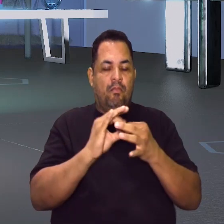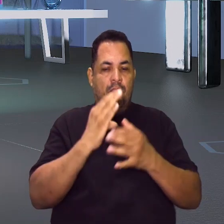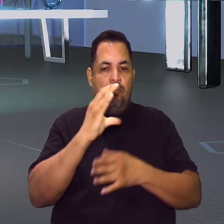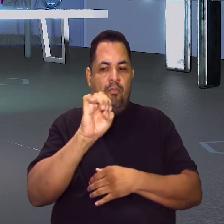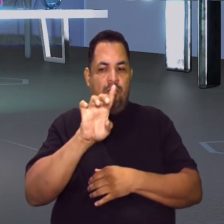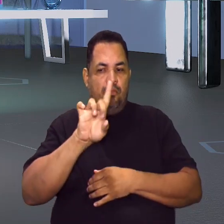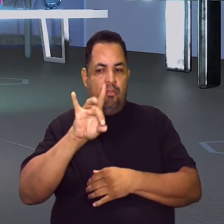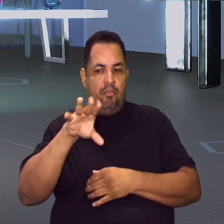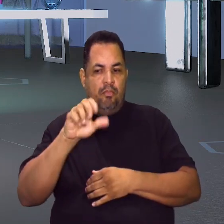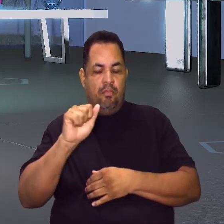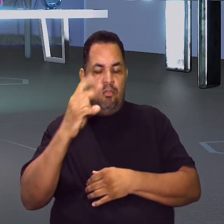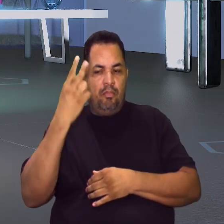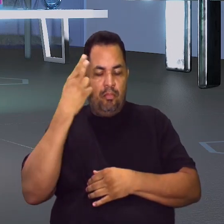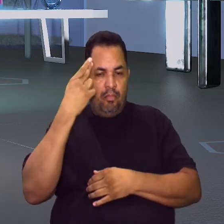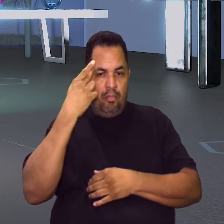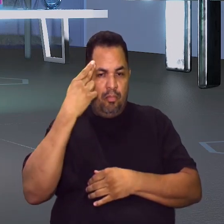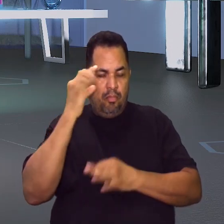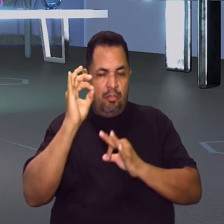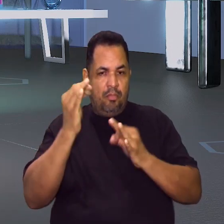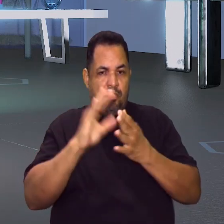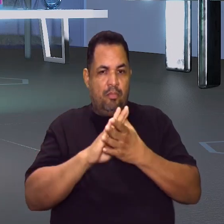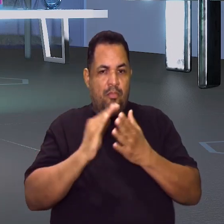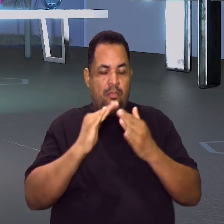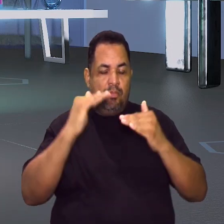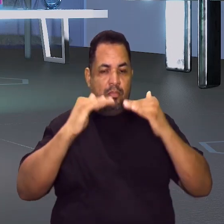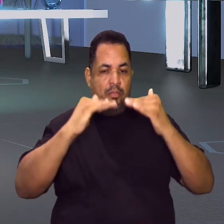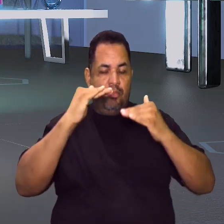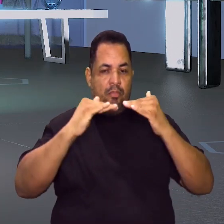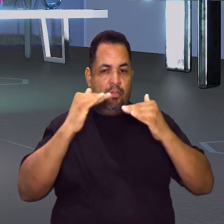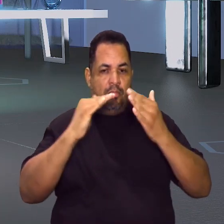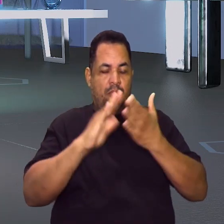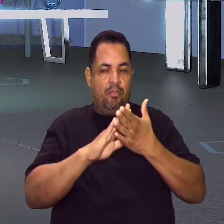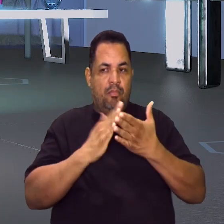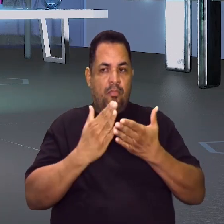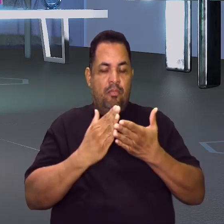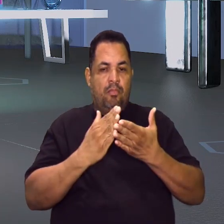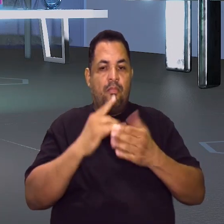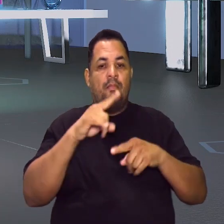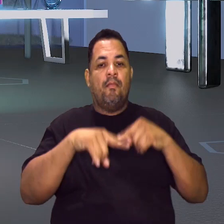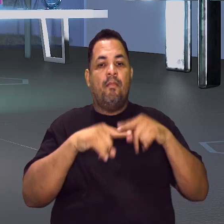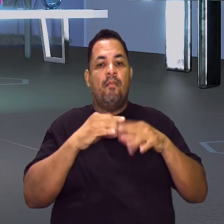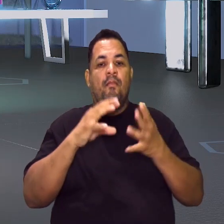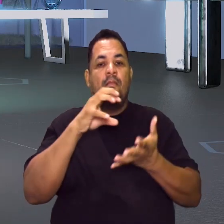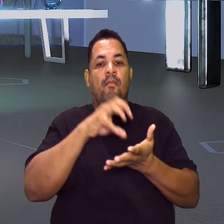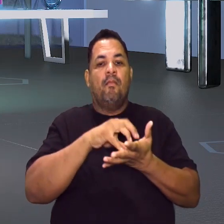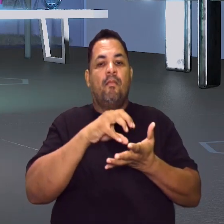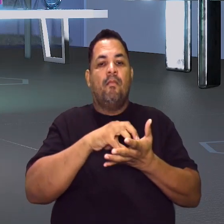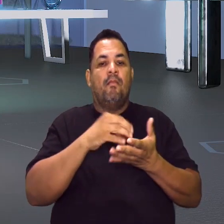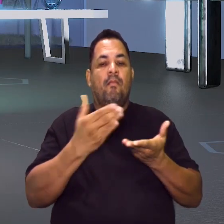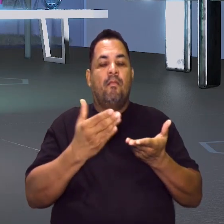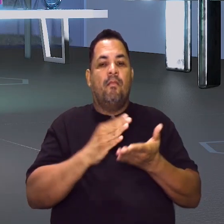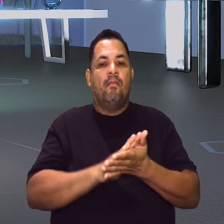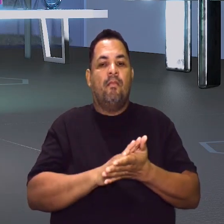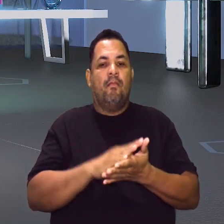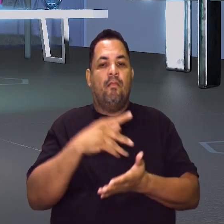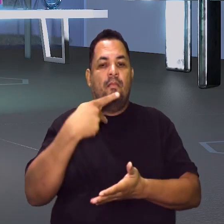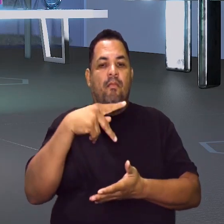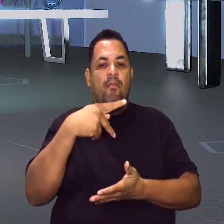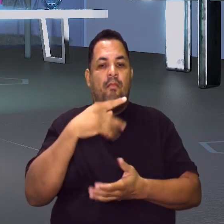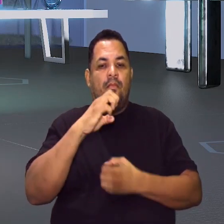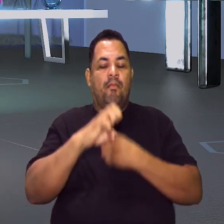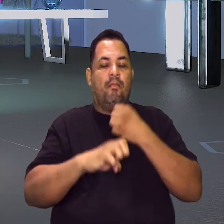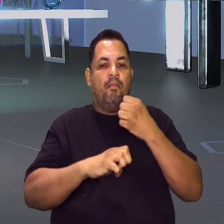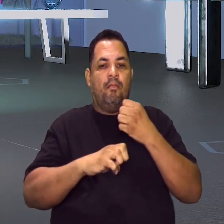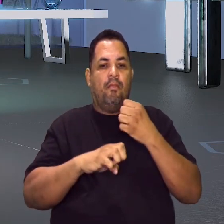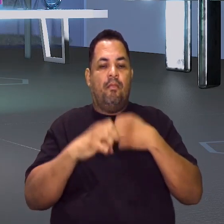covalentes normais, se estabilizar, aquele elemento central só para par de elétrons.